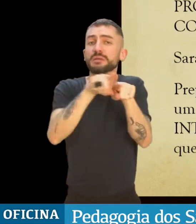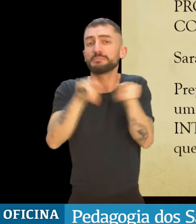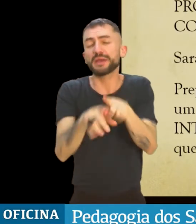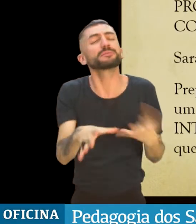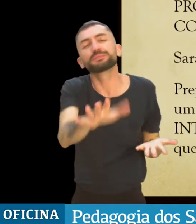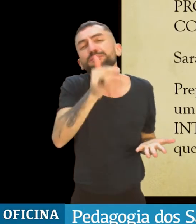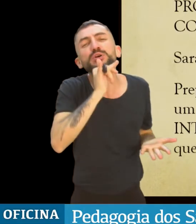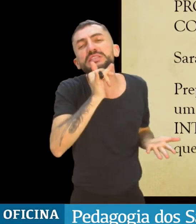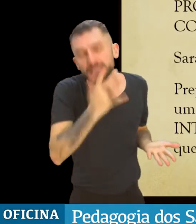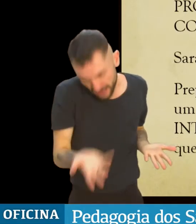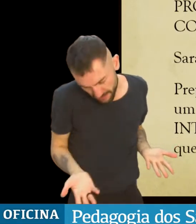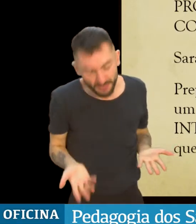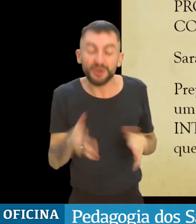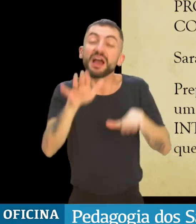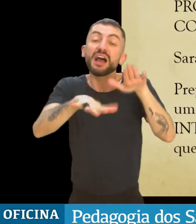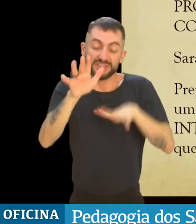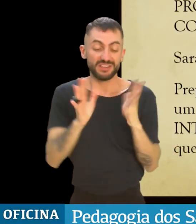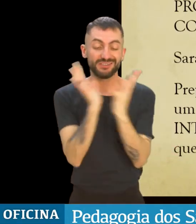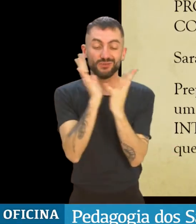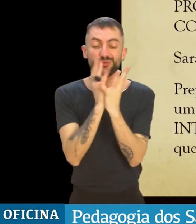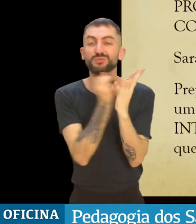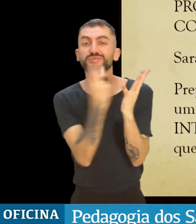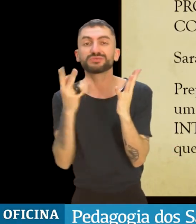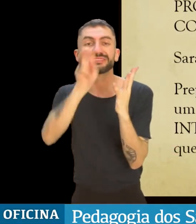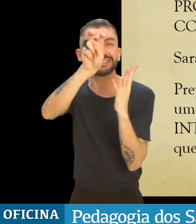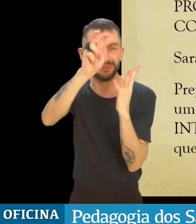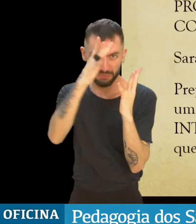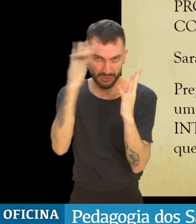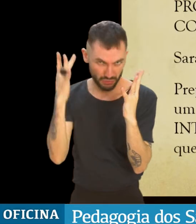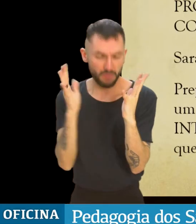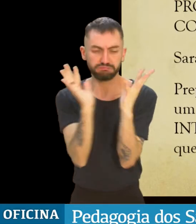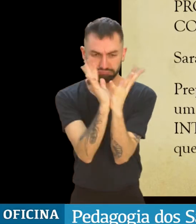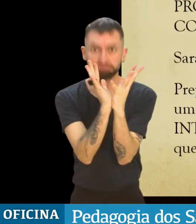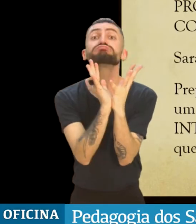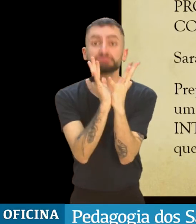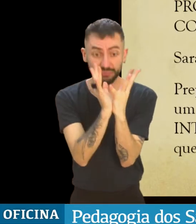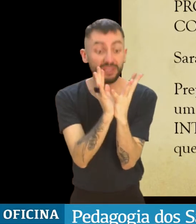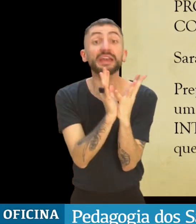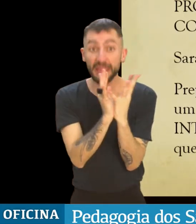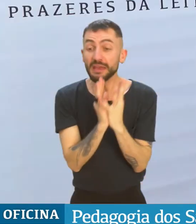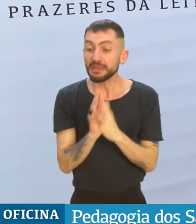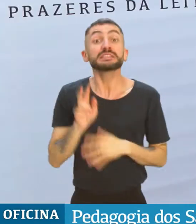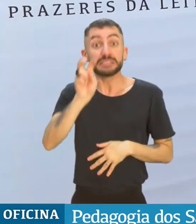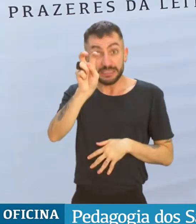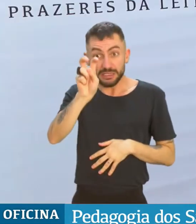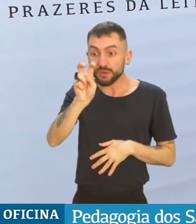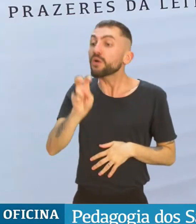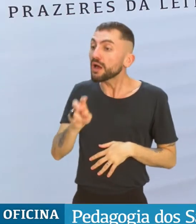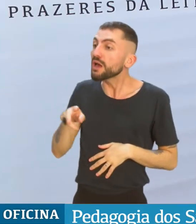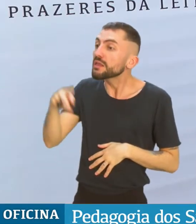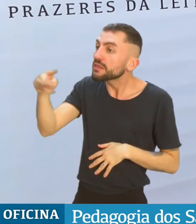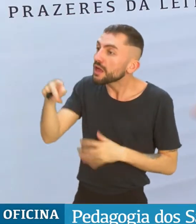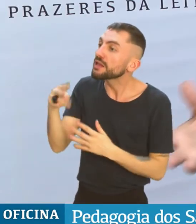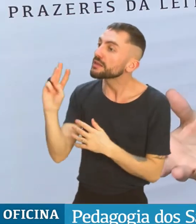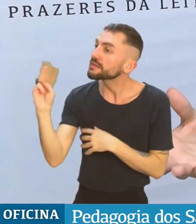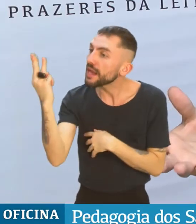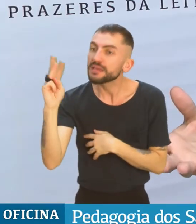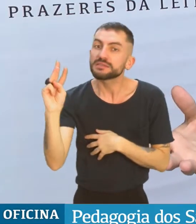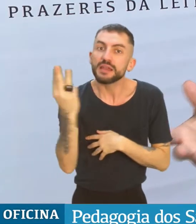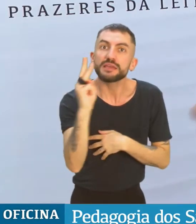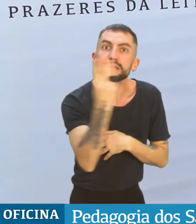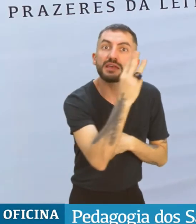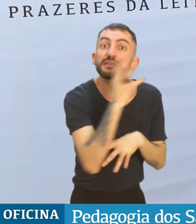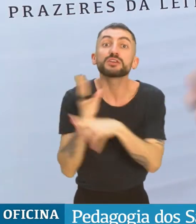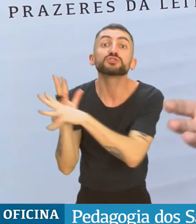você consegue formar um grupo de 5 pessoas, em que cada um de vocês tem 3 poemas, então você já tem um total, por exemplo, de 15